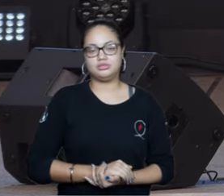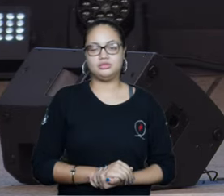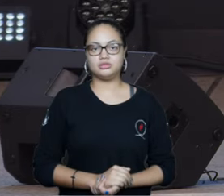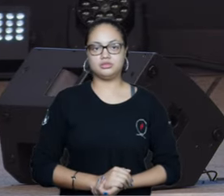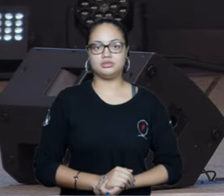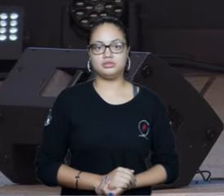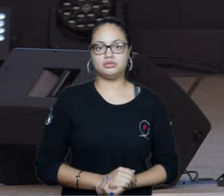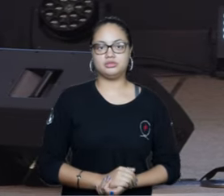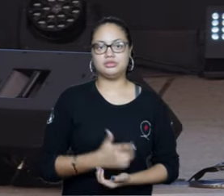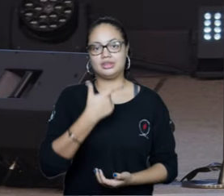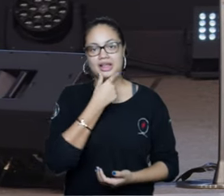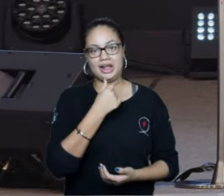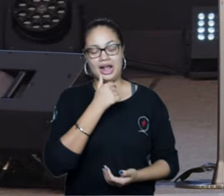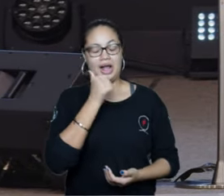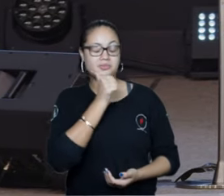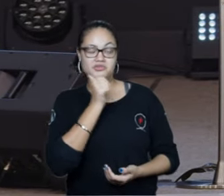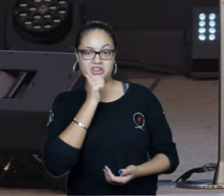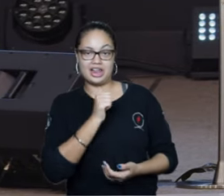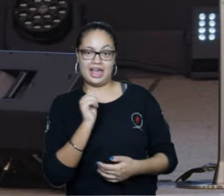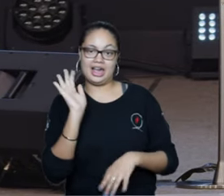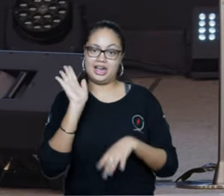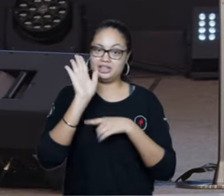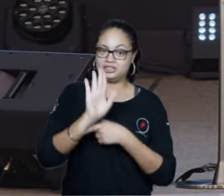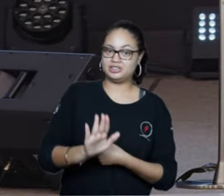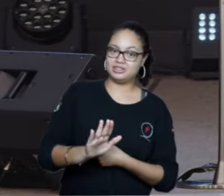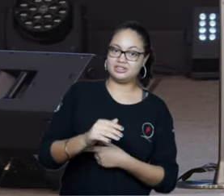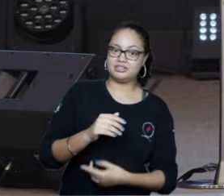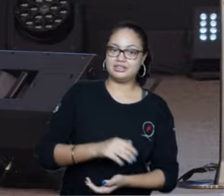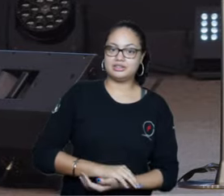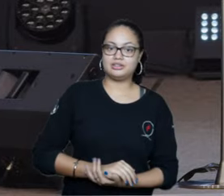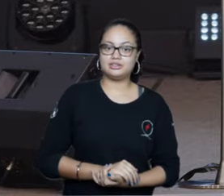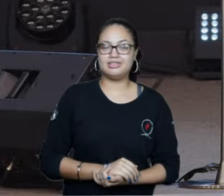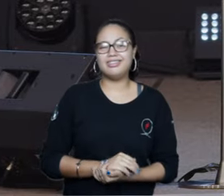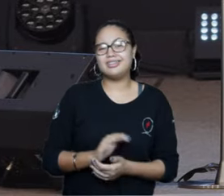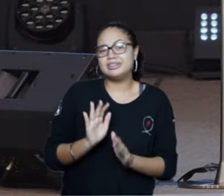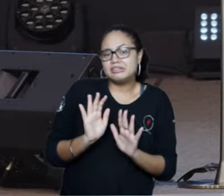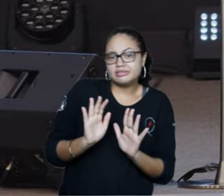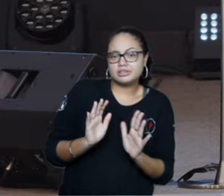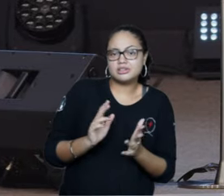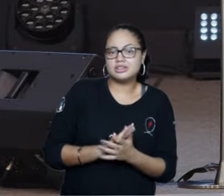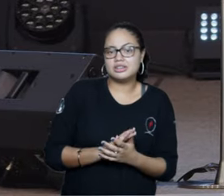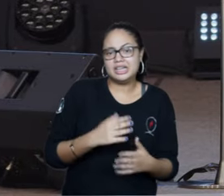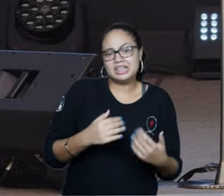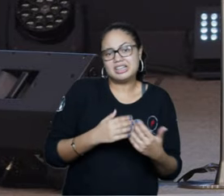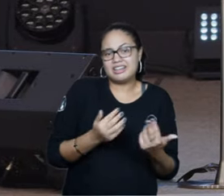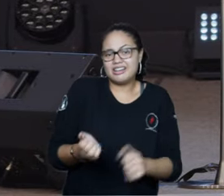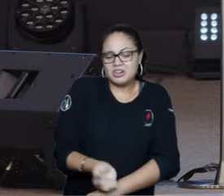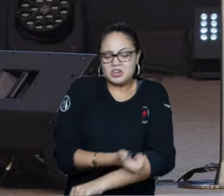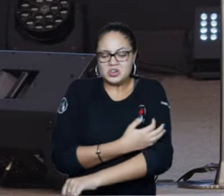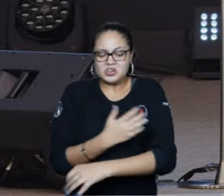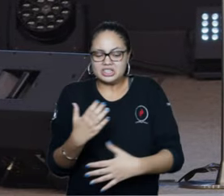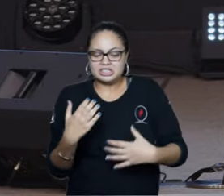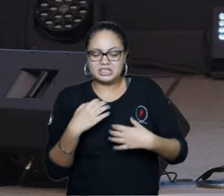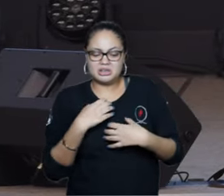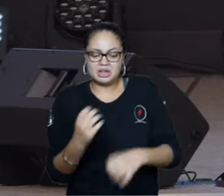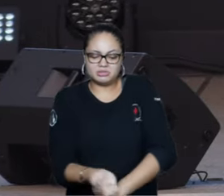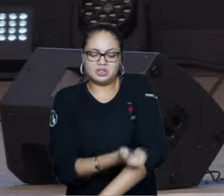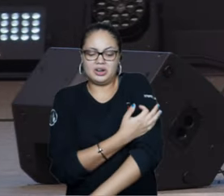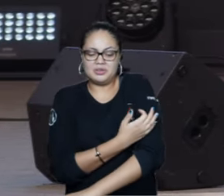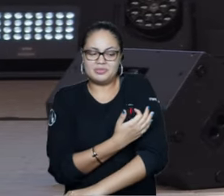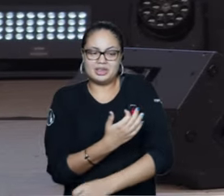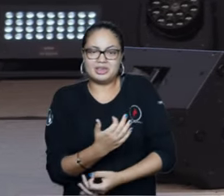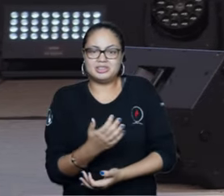a mulher ainda quebra um galho não vê homem qualquer coisa emocionalmente abalado